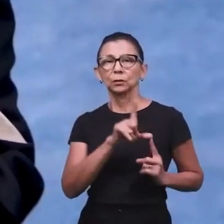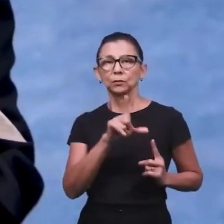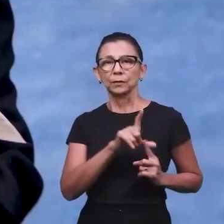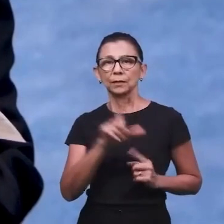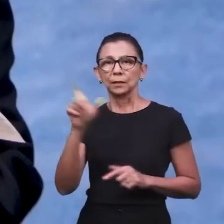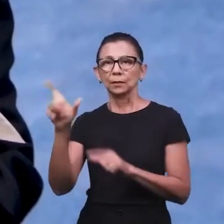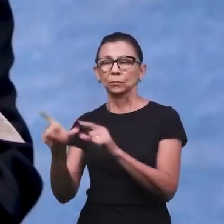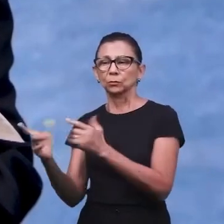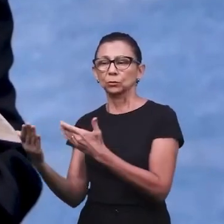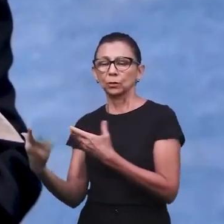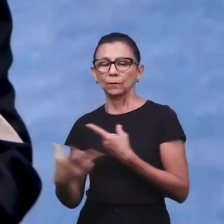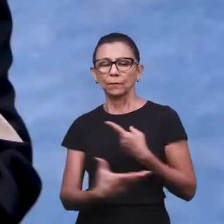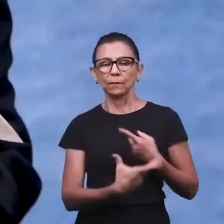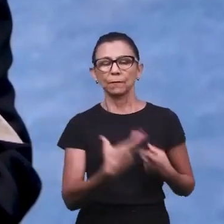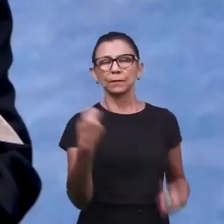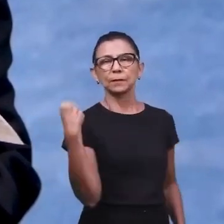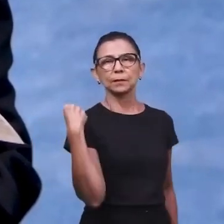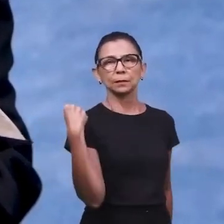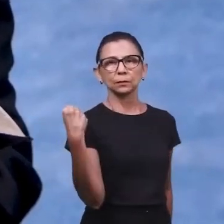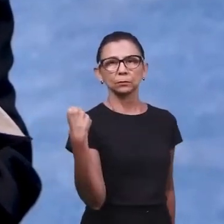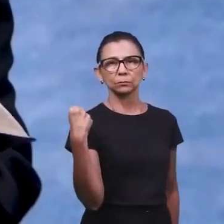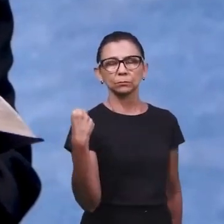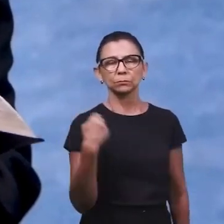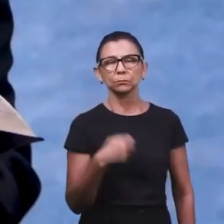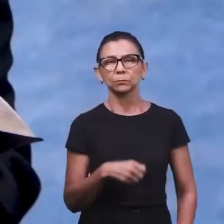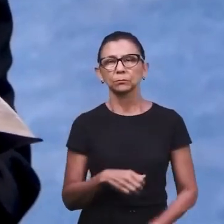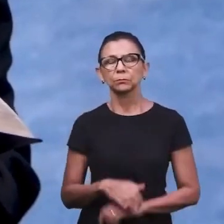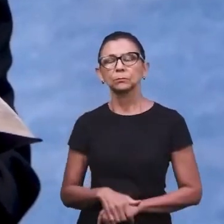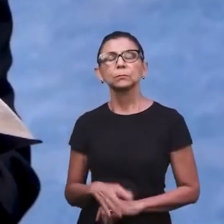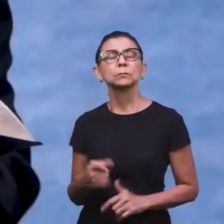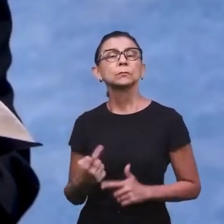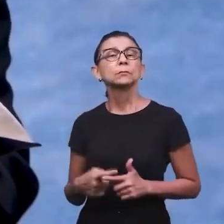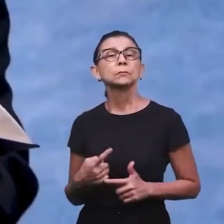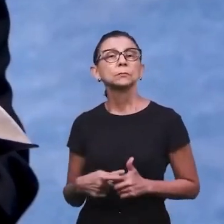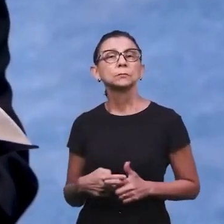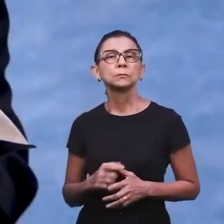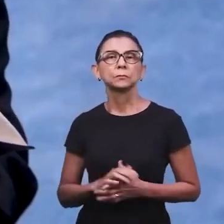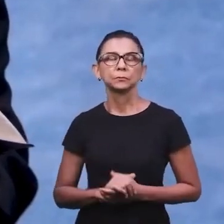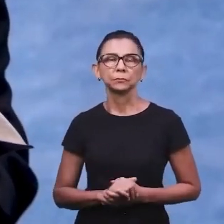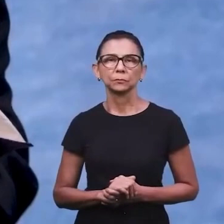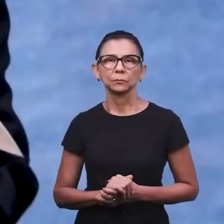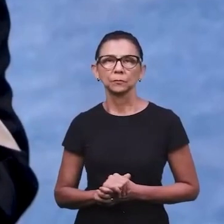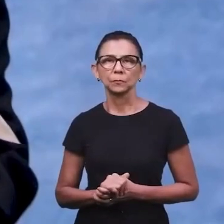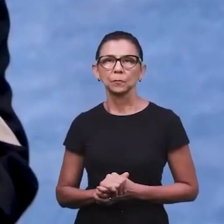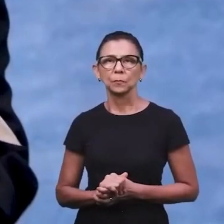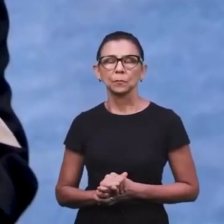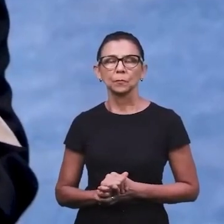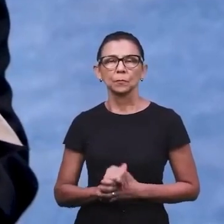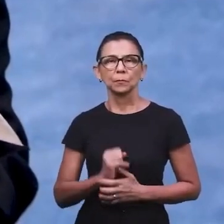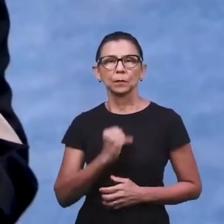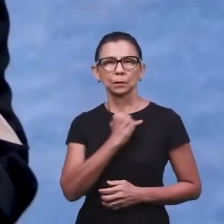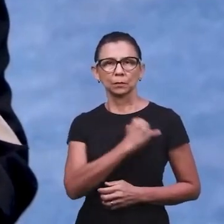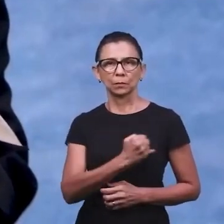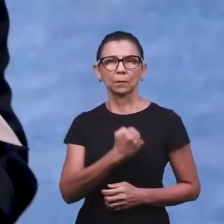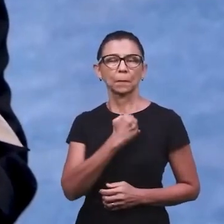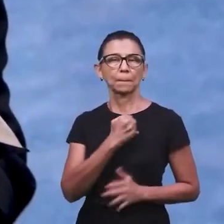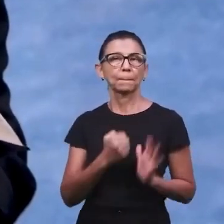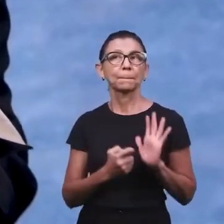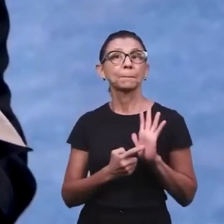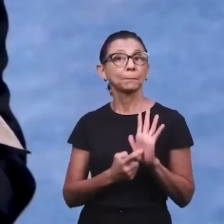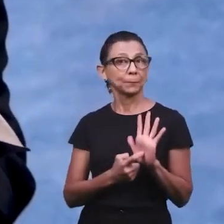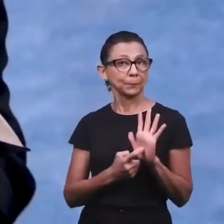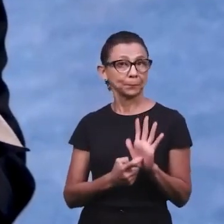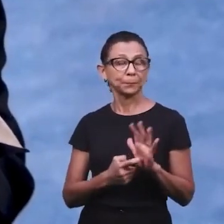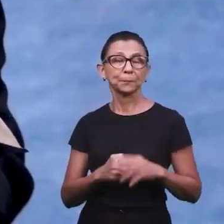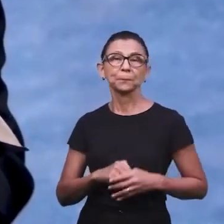maligno ou seja O deus desse século isso Por quê venceram porque o apóstolo João aqui relata